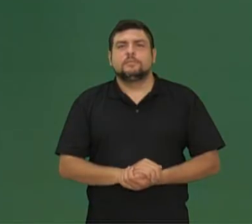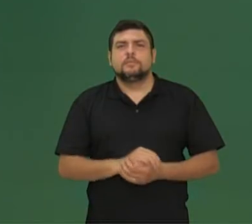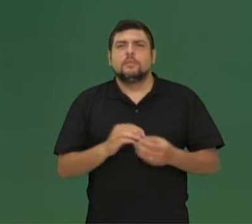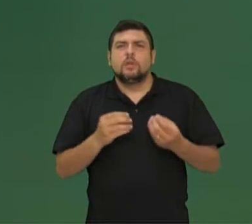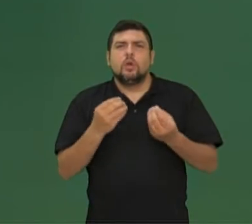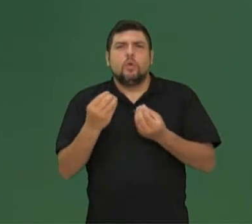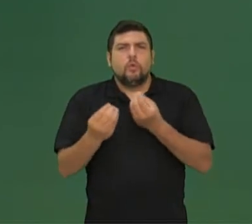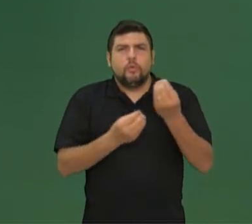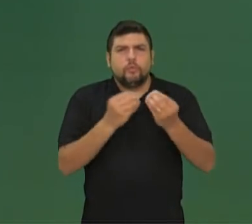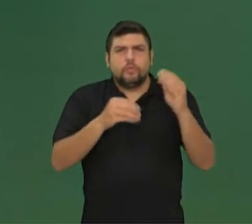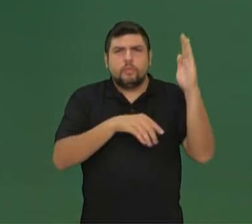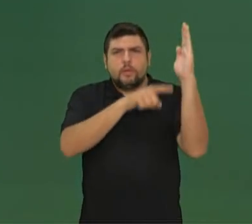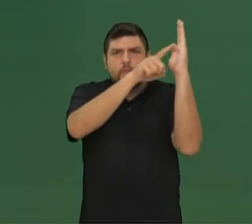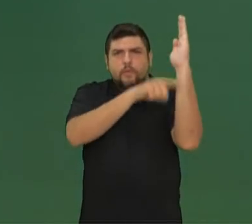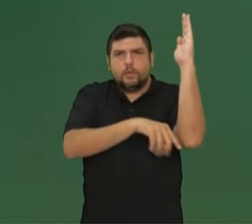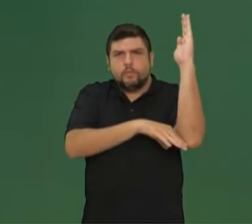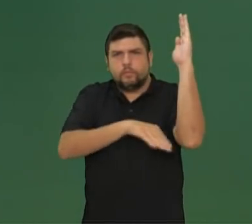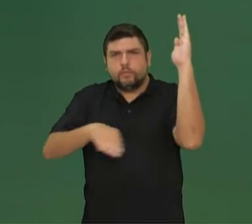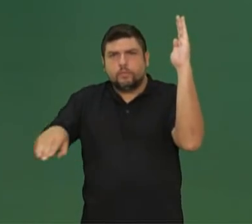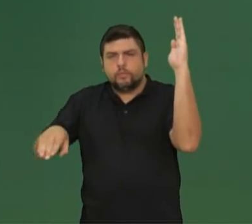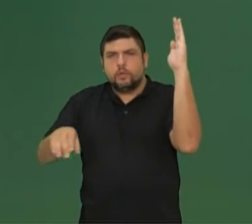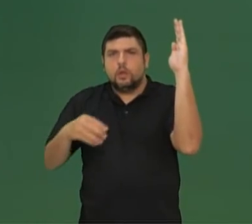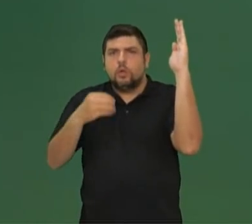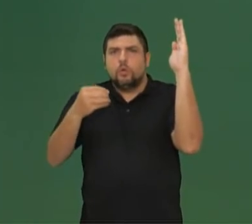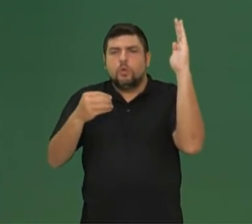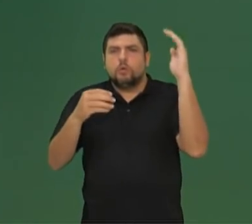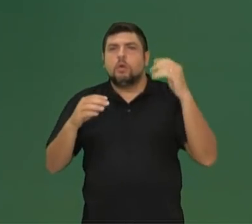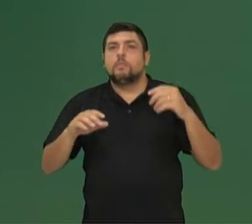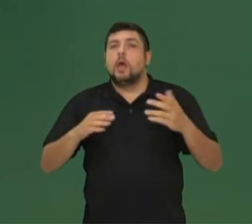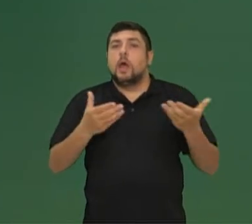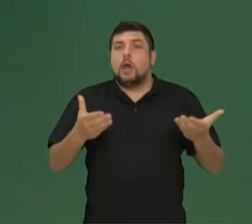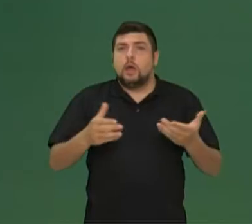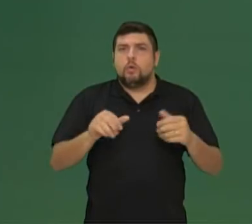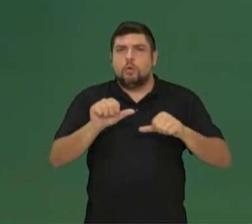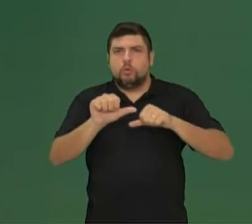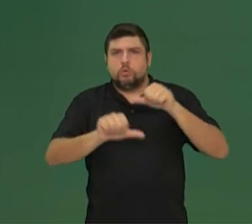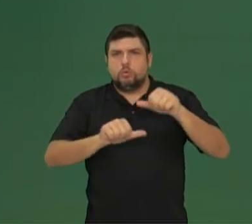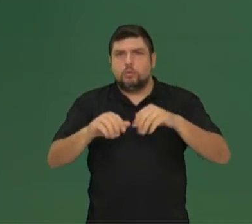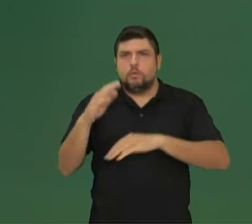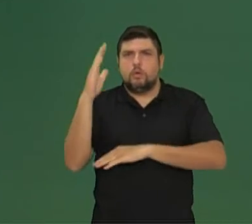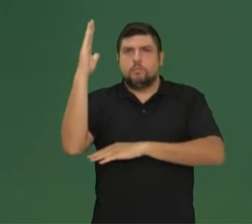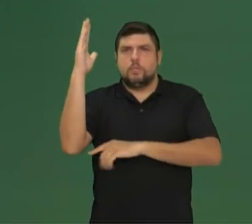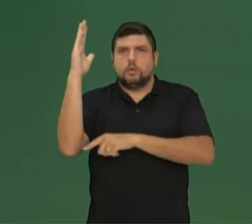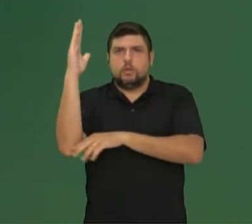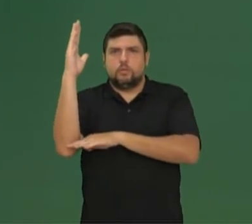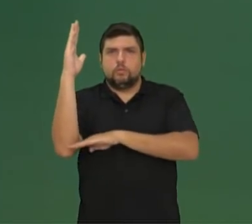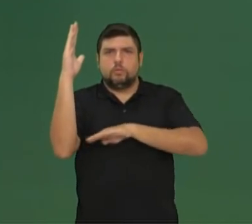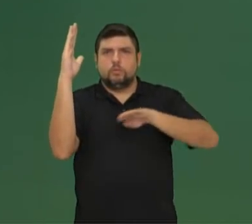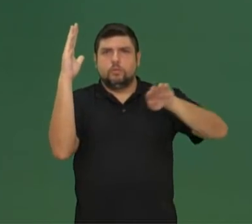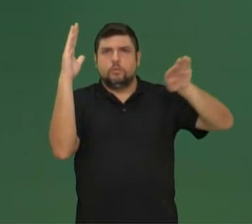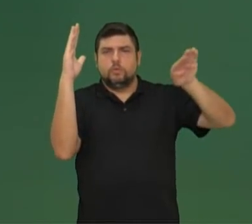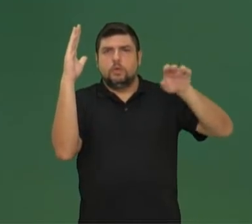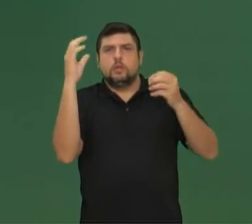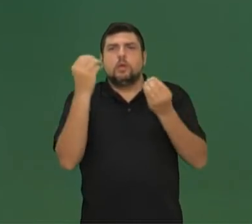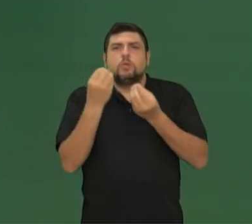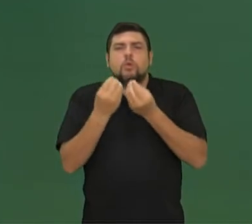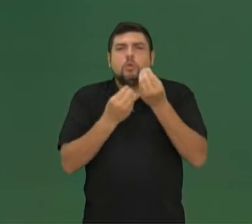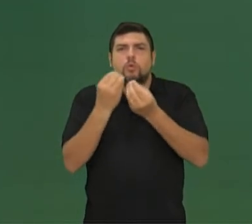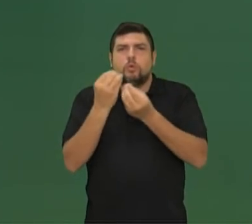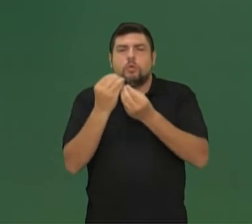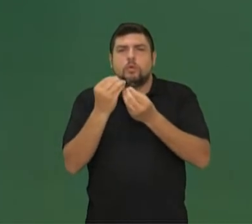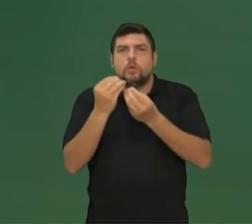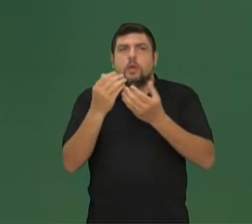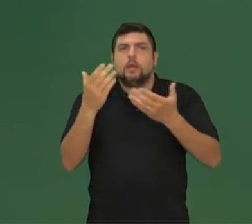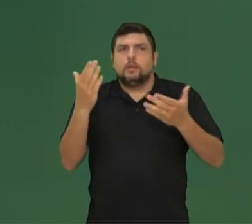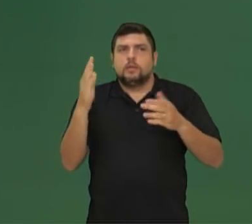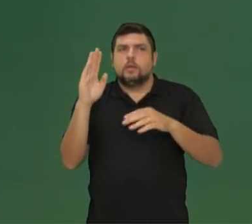gráfico? Percebam que já hoje a gente estava com o quê? Com o outro lado, né? No primeiro quadrante. Agora estamos no quê? No segundo